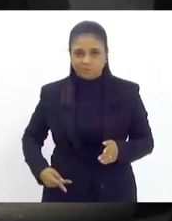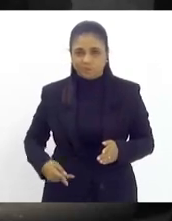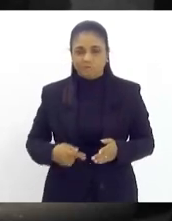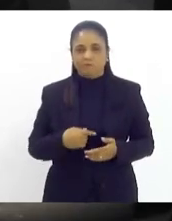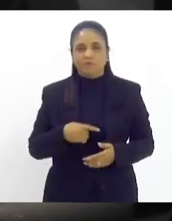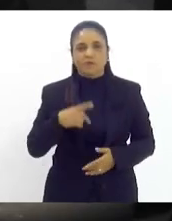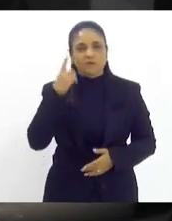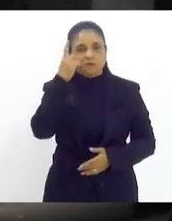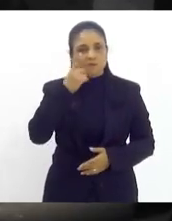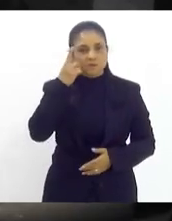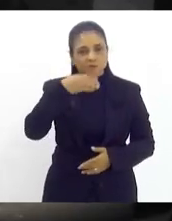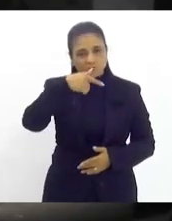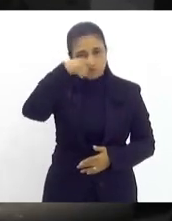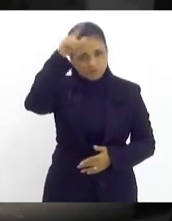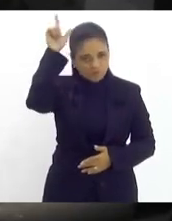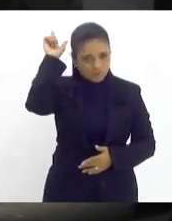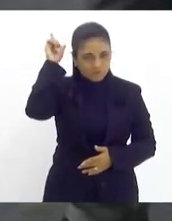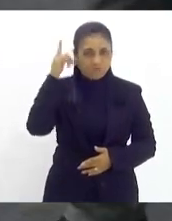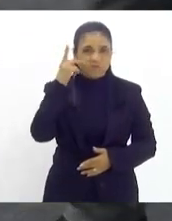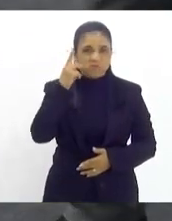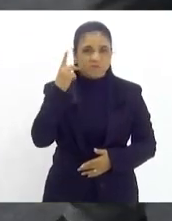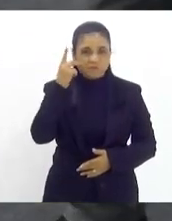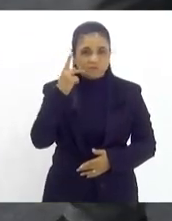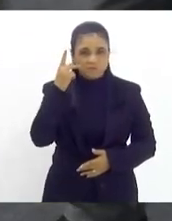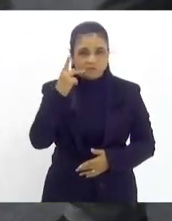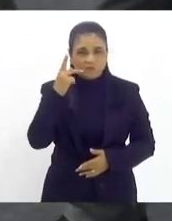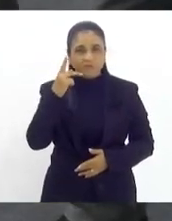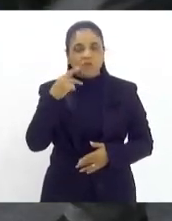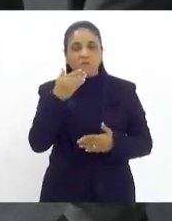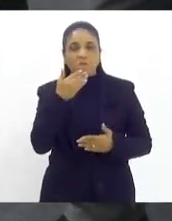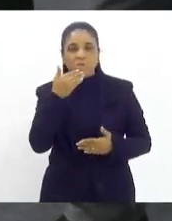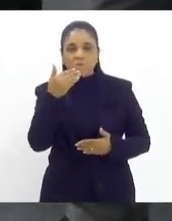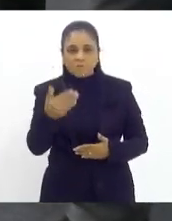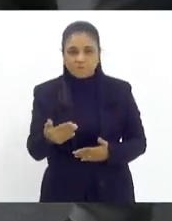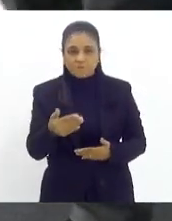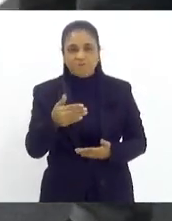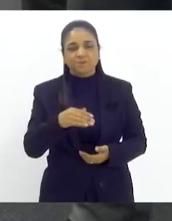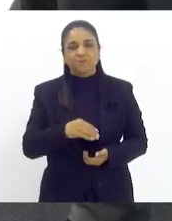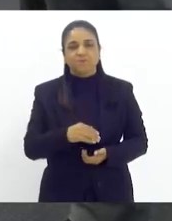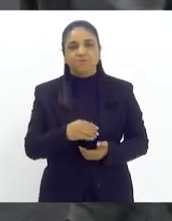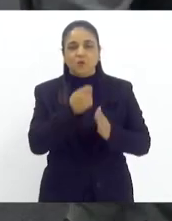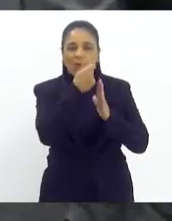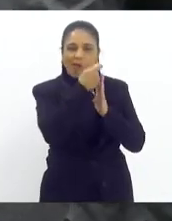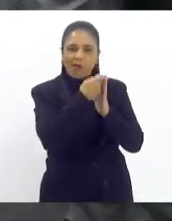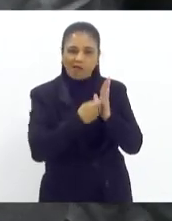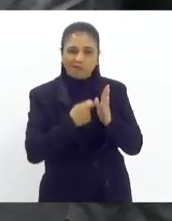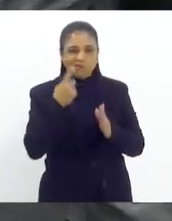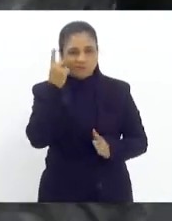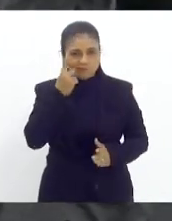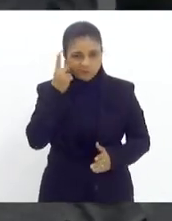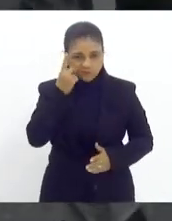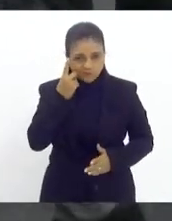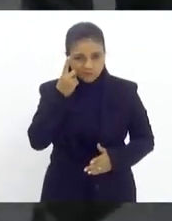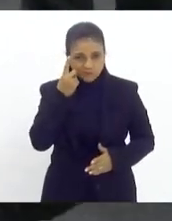Deputado Luiz Paulo por favor eu queria solicitar o relator